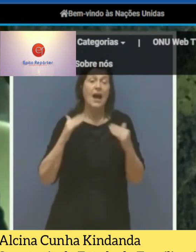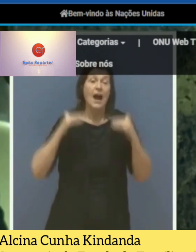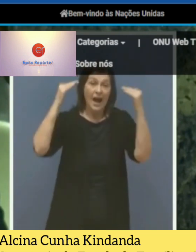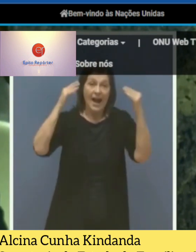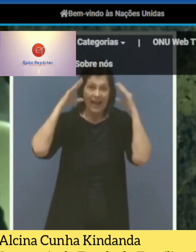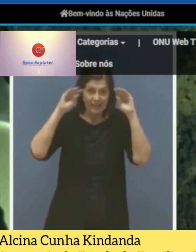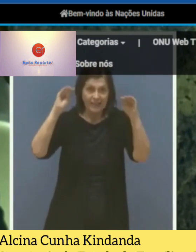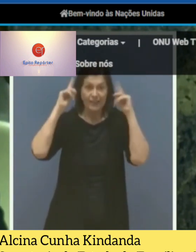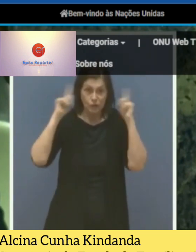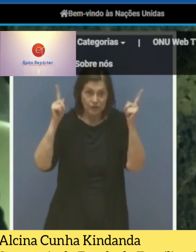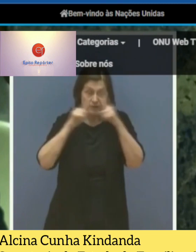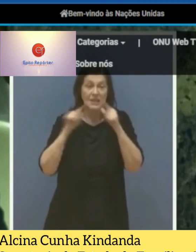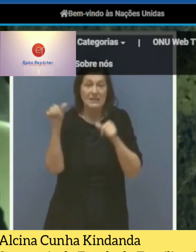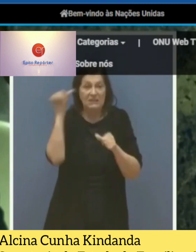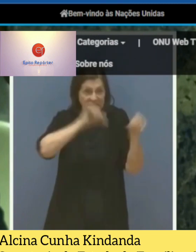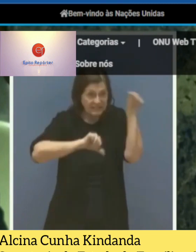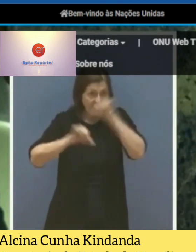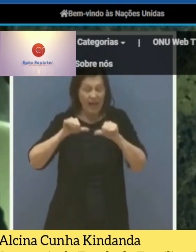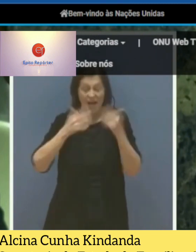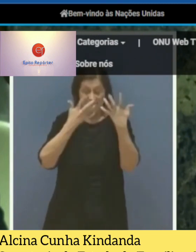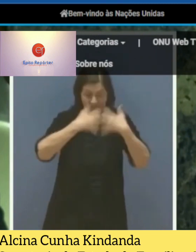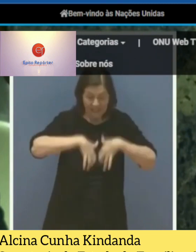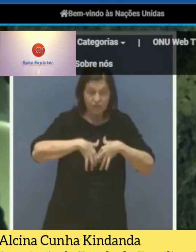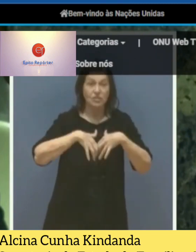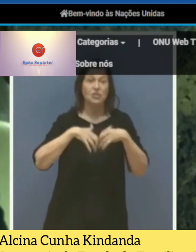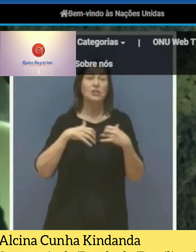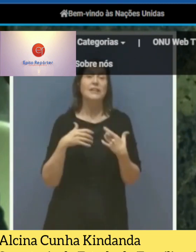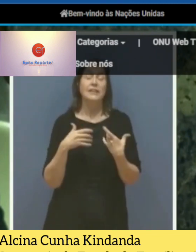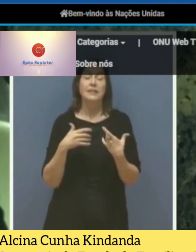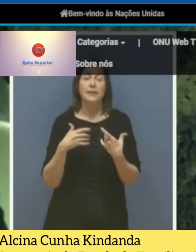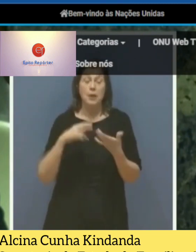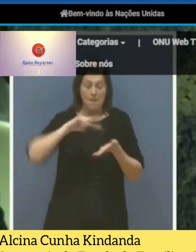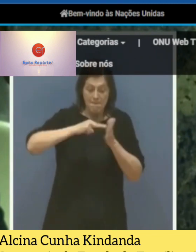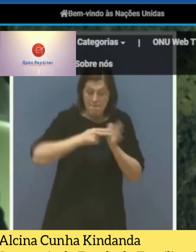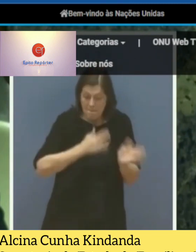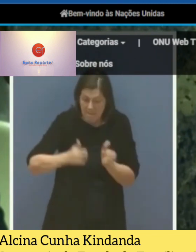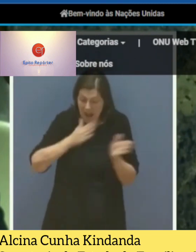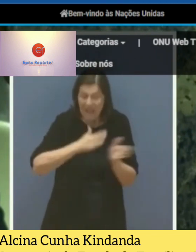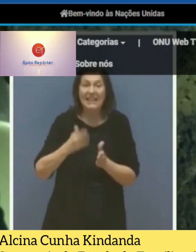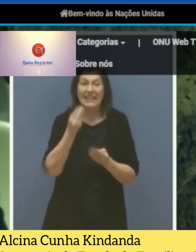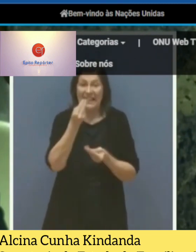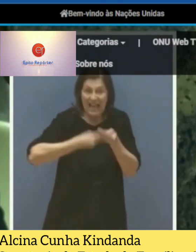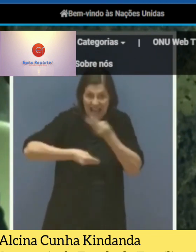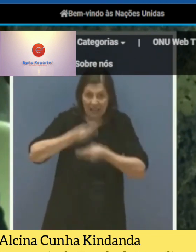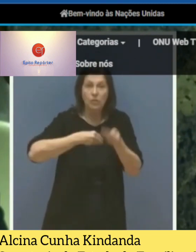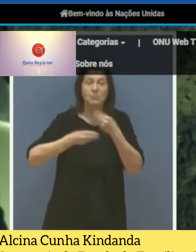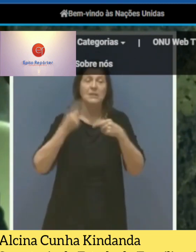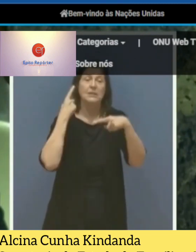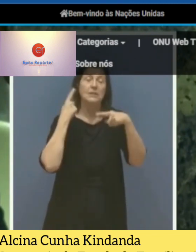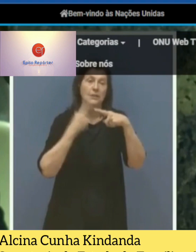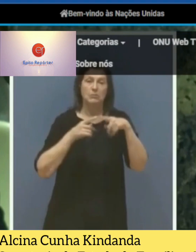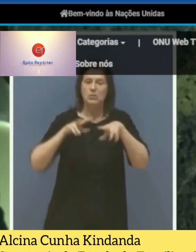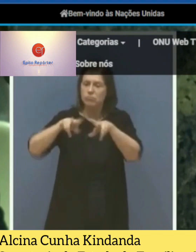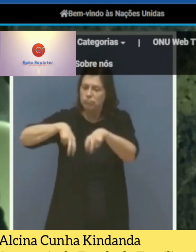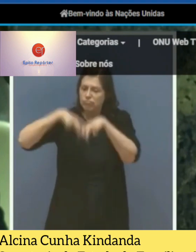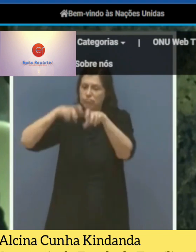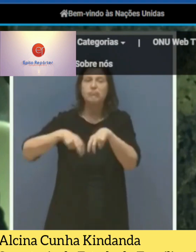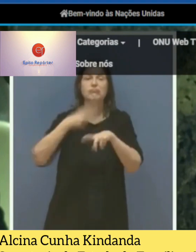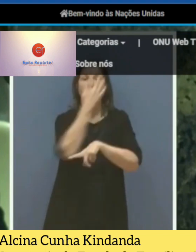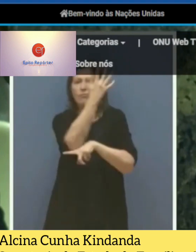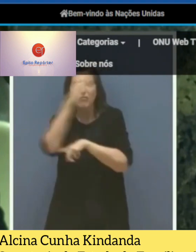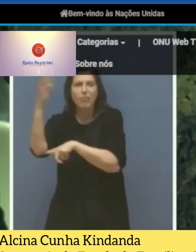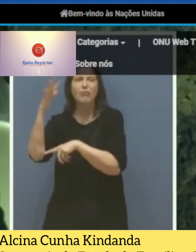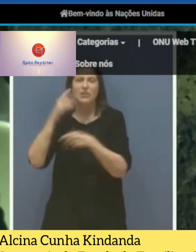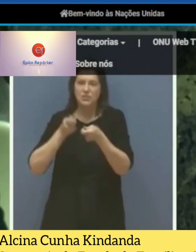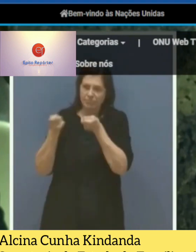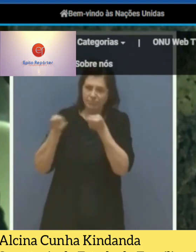inovação da economia planejamento da agricultura e florestas da polícia nacional de Angola e do Instituto